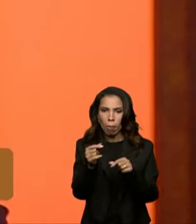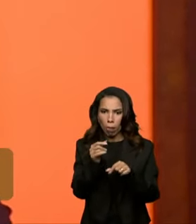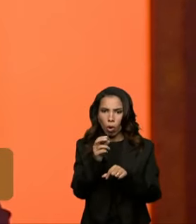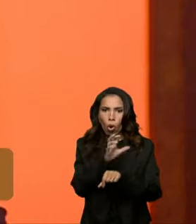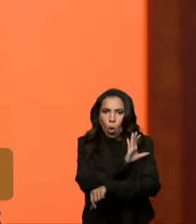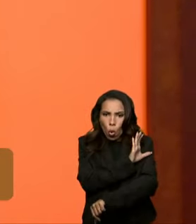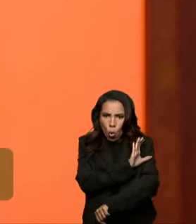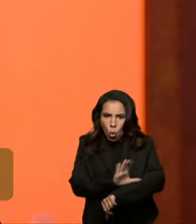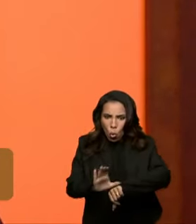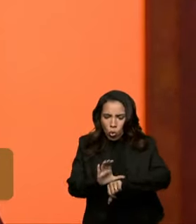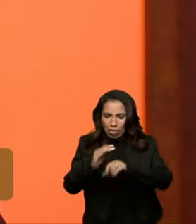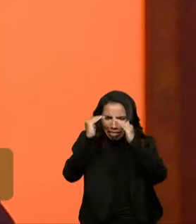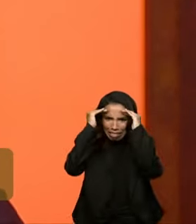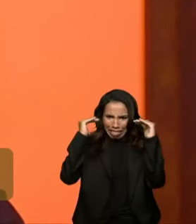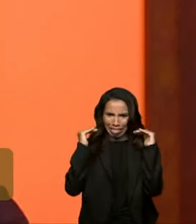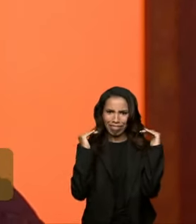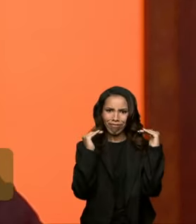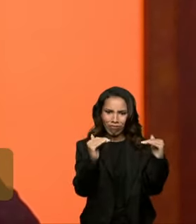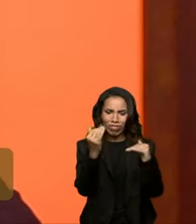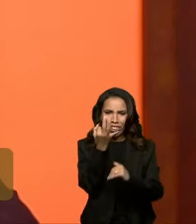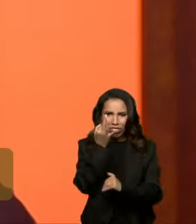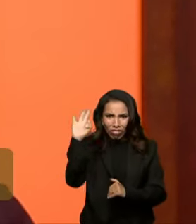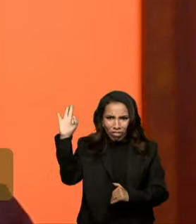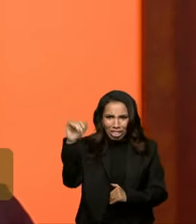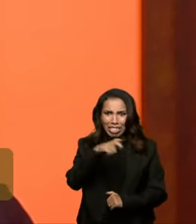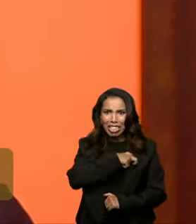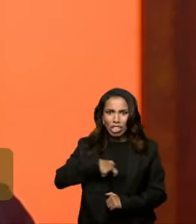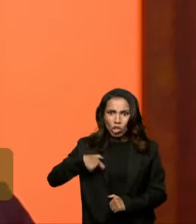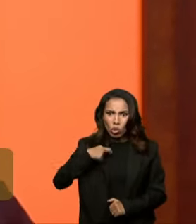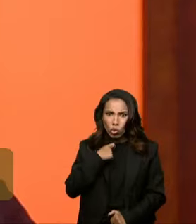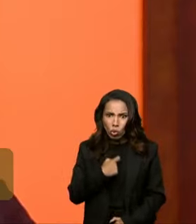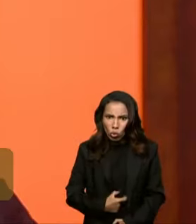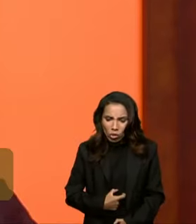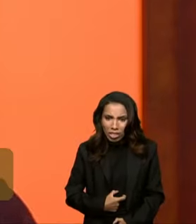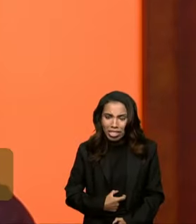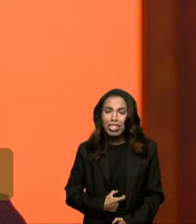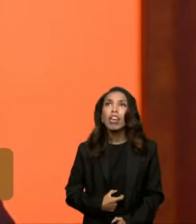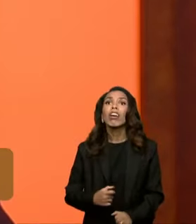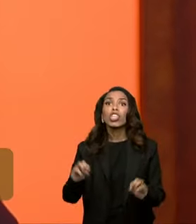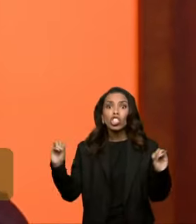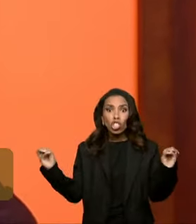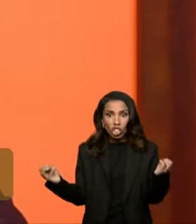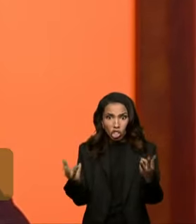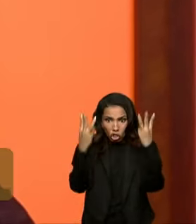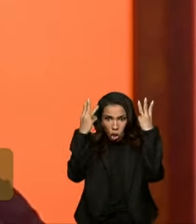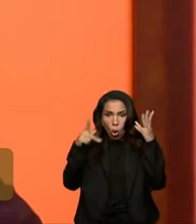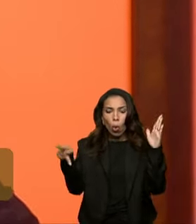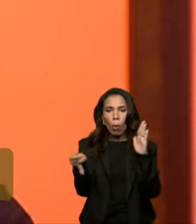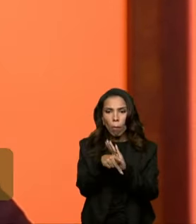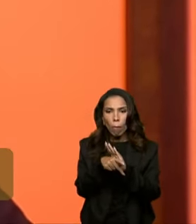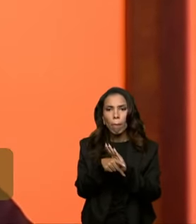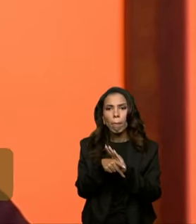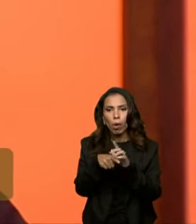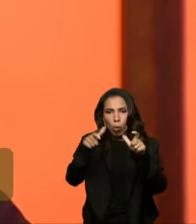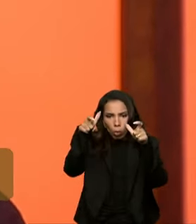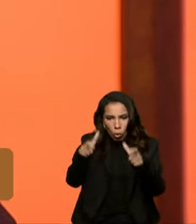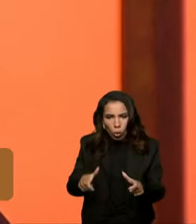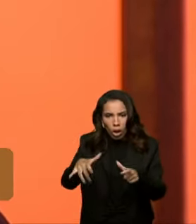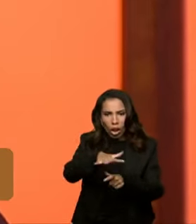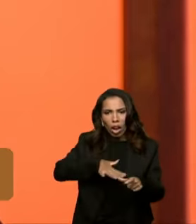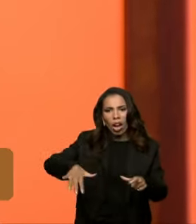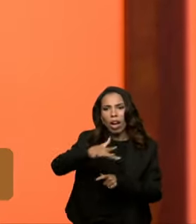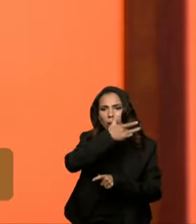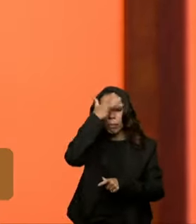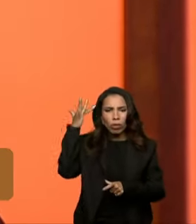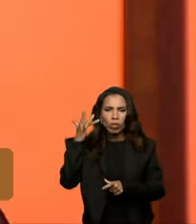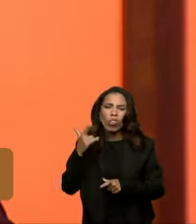O japonês, eu costumo dizer que o japonês, o francês e o suíço é onde a gente realmente faz show pros nativos, pros locais. Uhum. Entendeu? Nos outros a